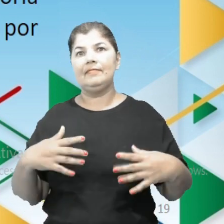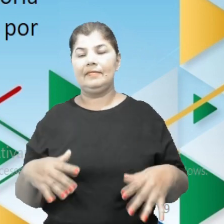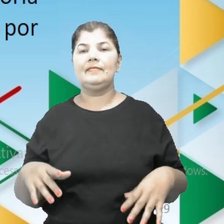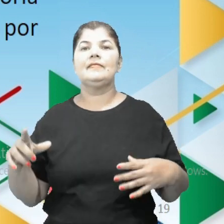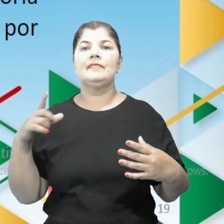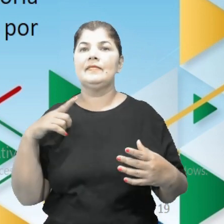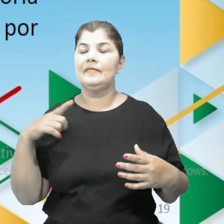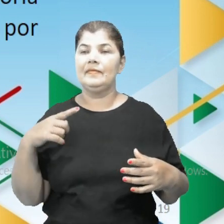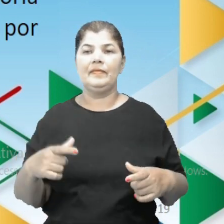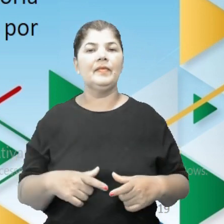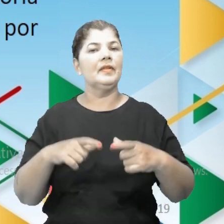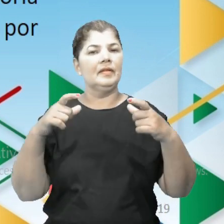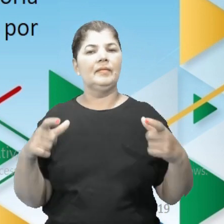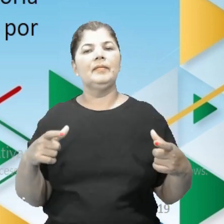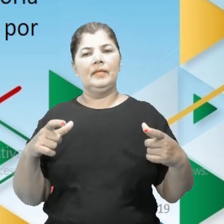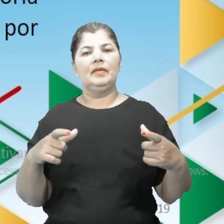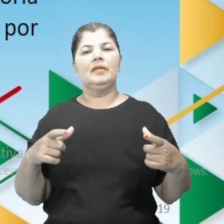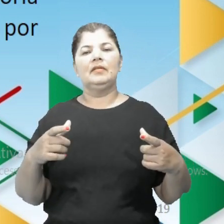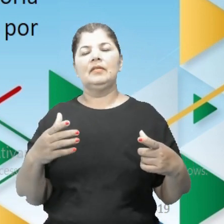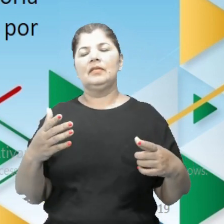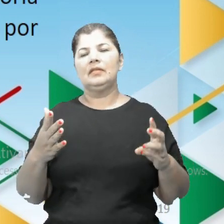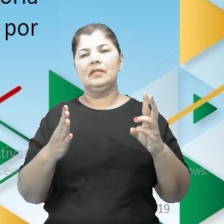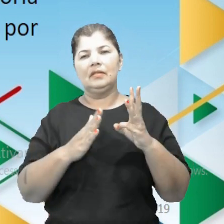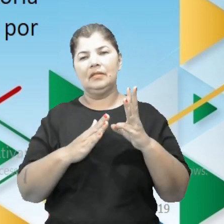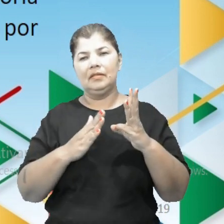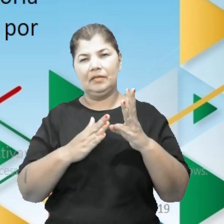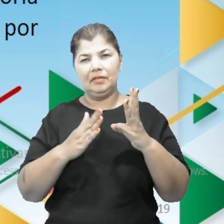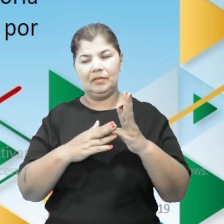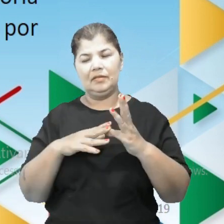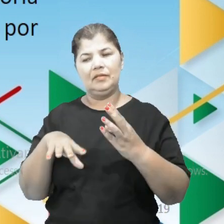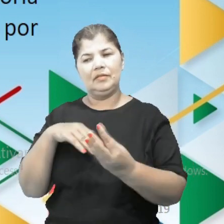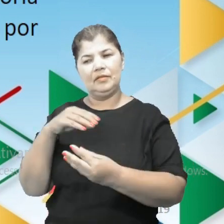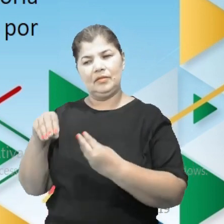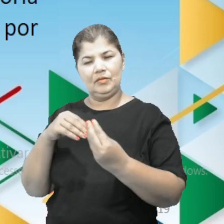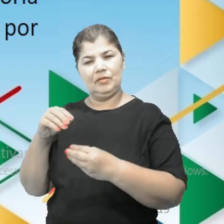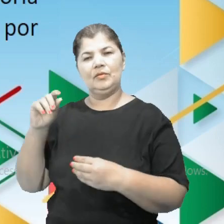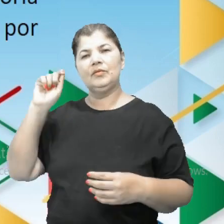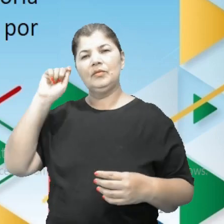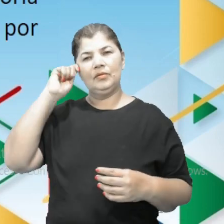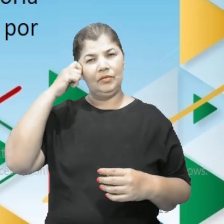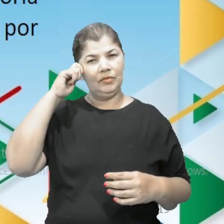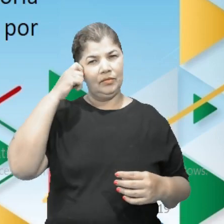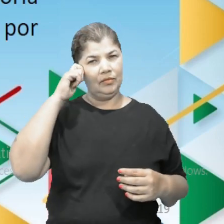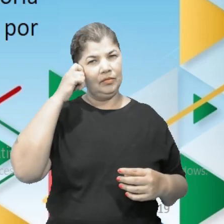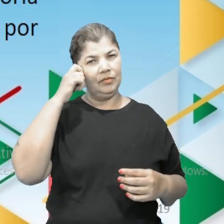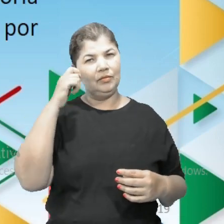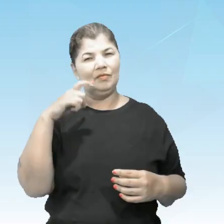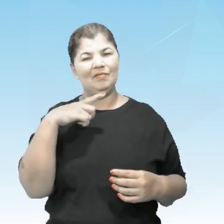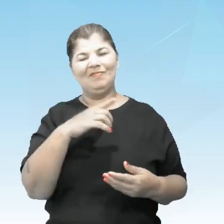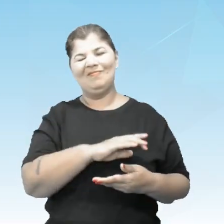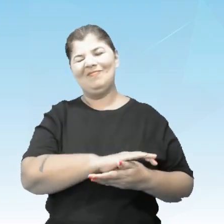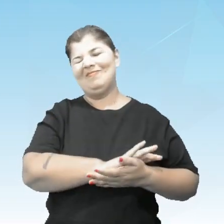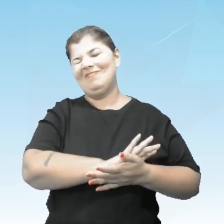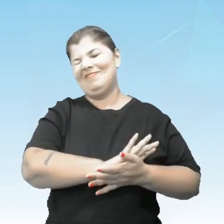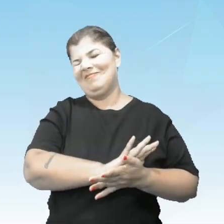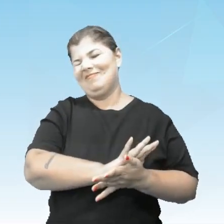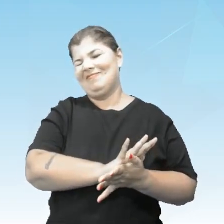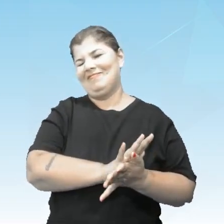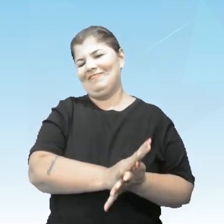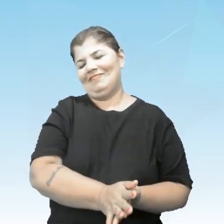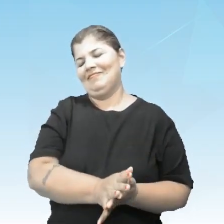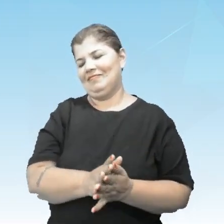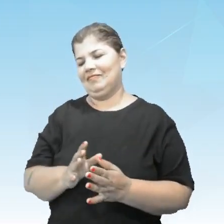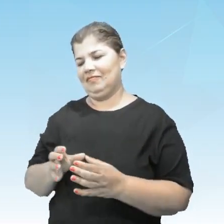Nelas, uma maioria composta por indígenas, mestiços e afrodescendentes, viviam oprimida por uma